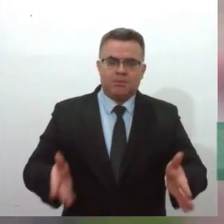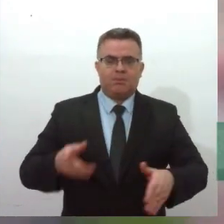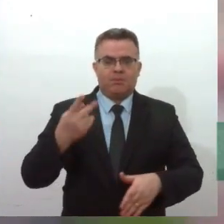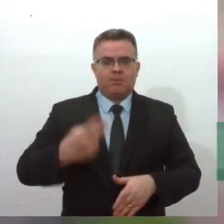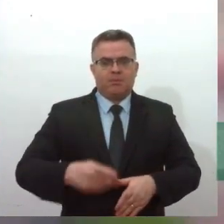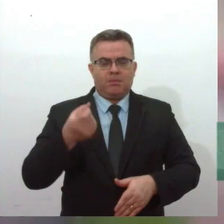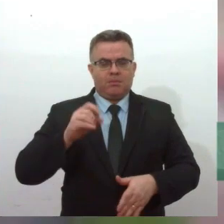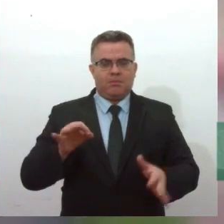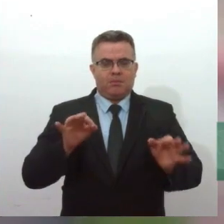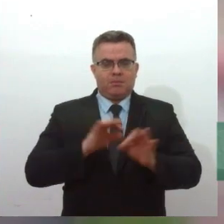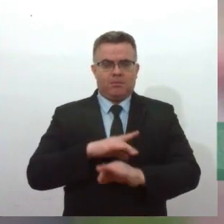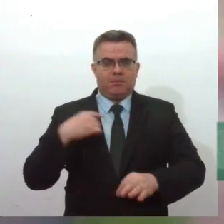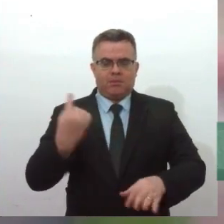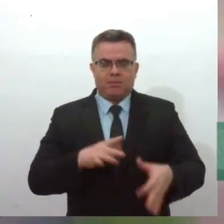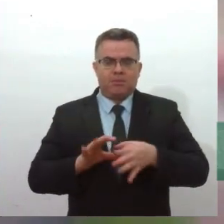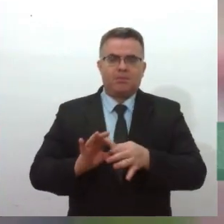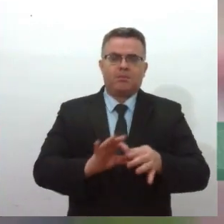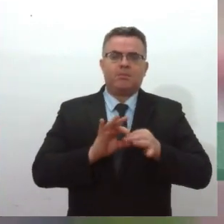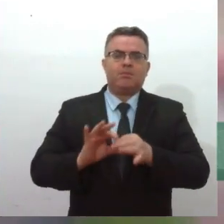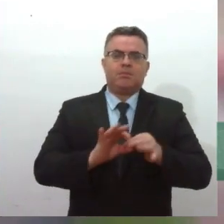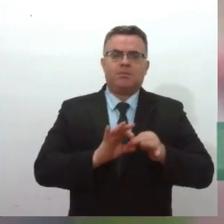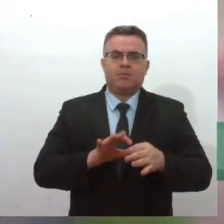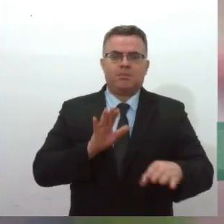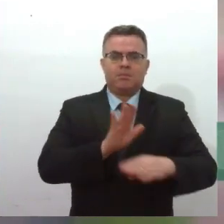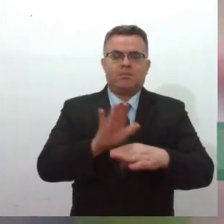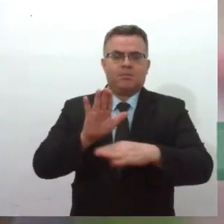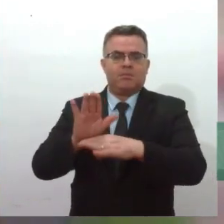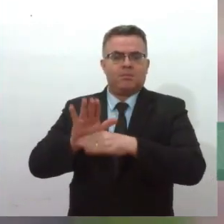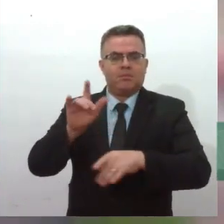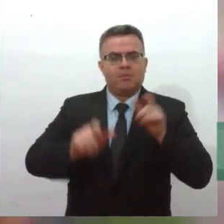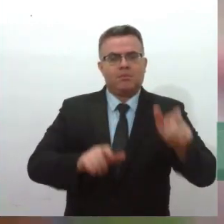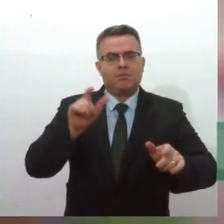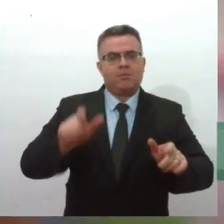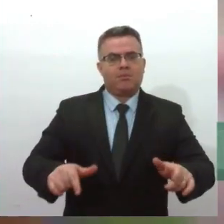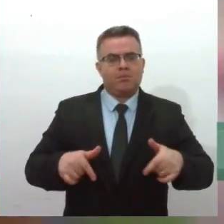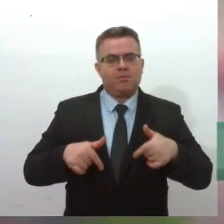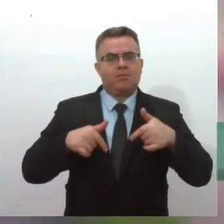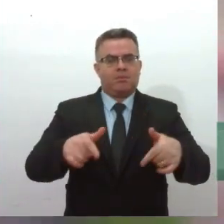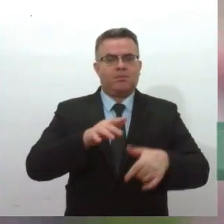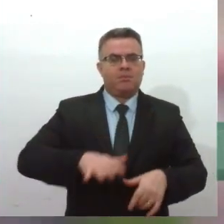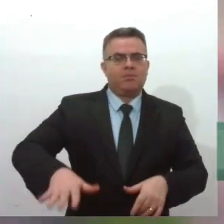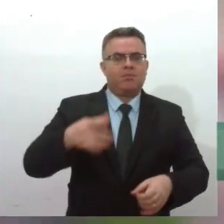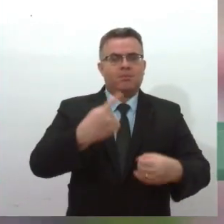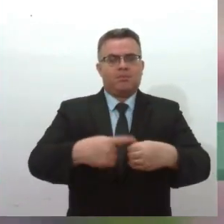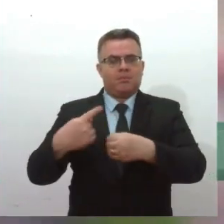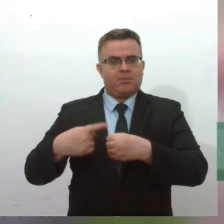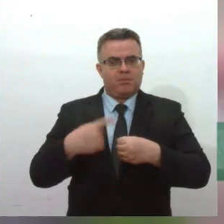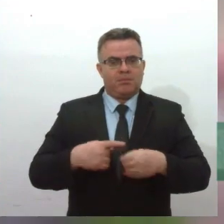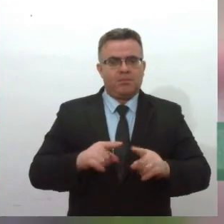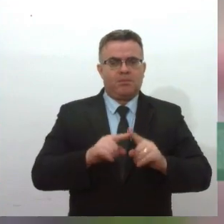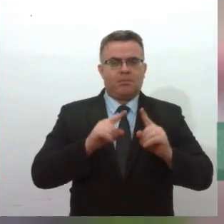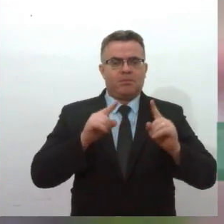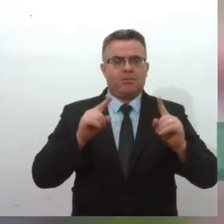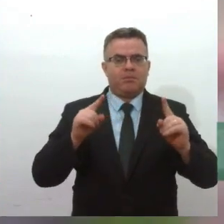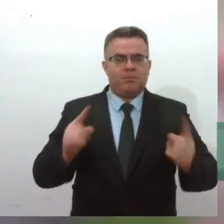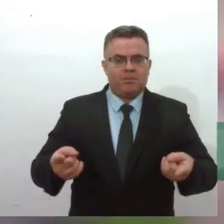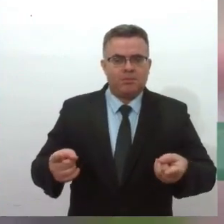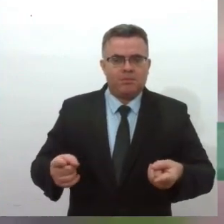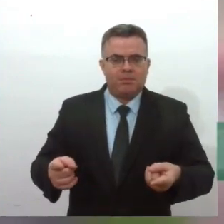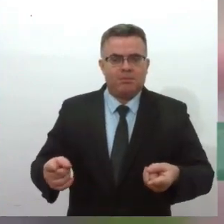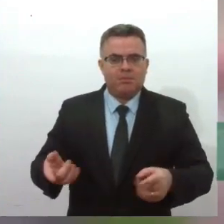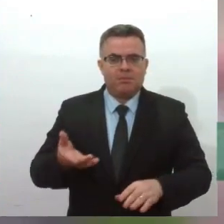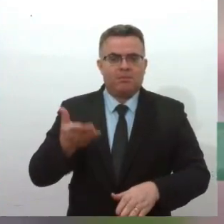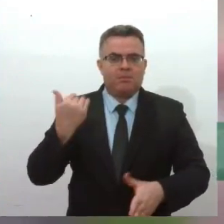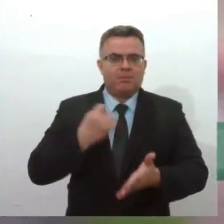entendam a gente tá aqui para somar e para ajudar a que a gente tenha bem-estar animal em todos os municípios Mas se não for para ser a gente já passou da época